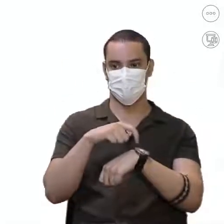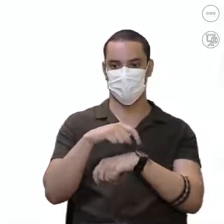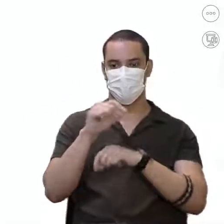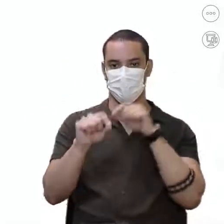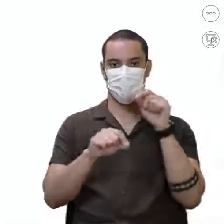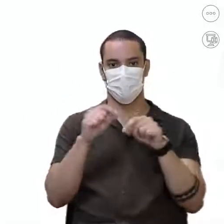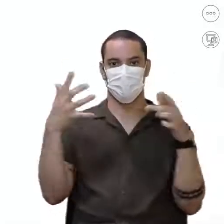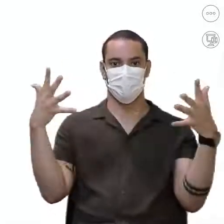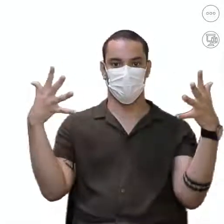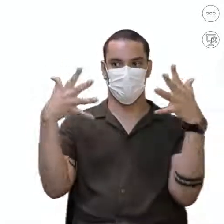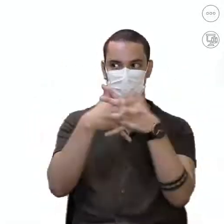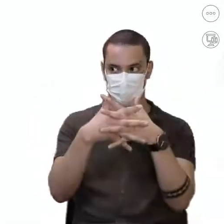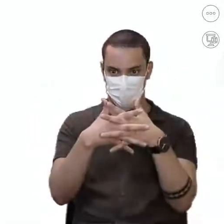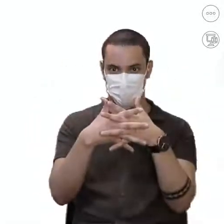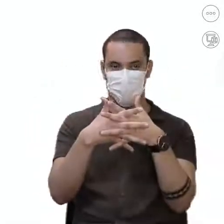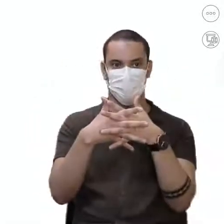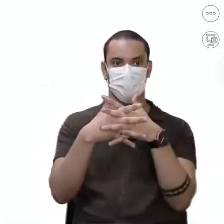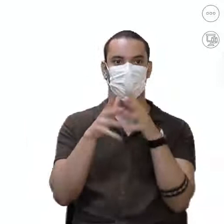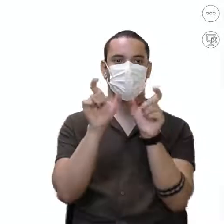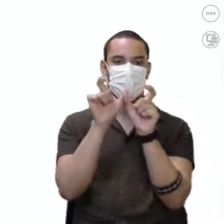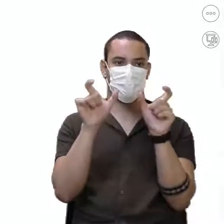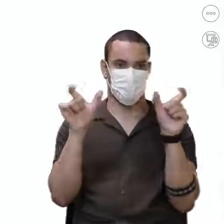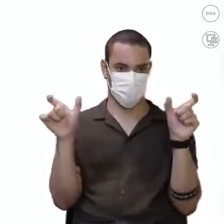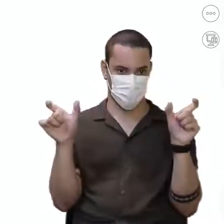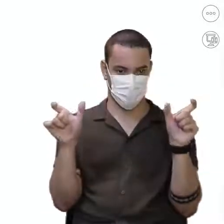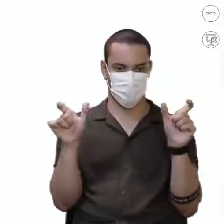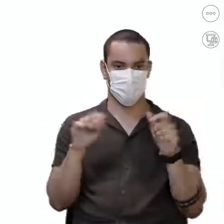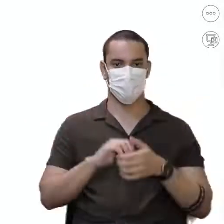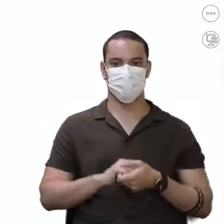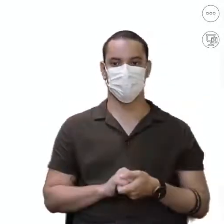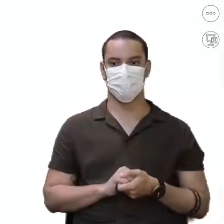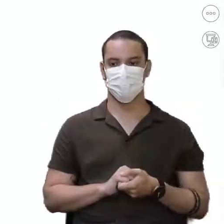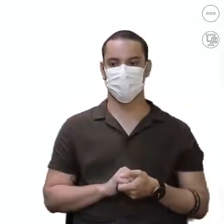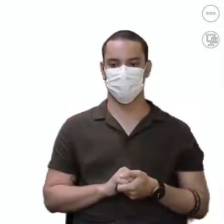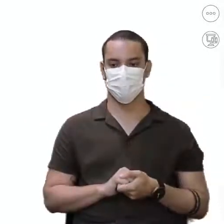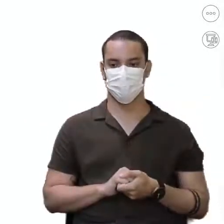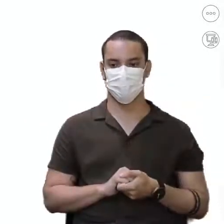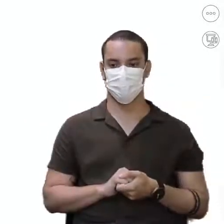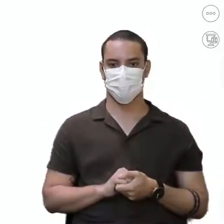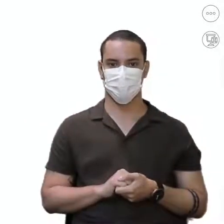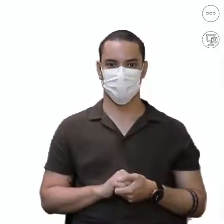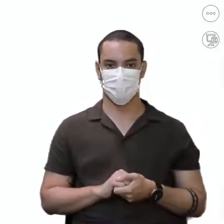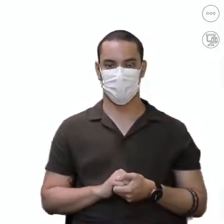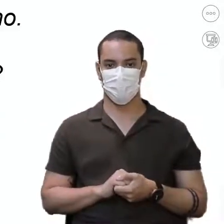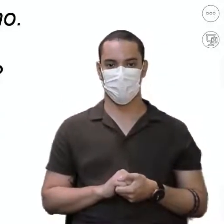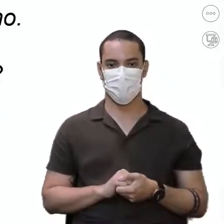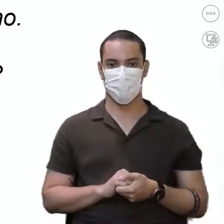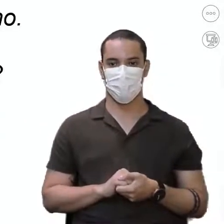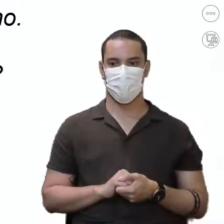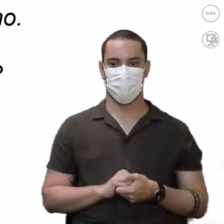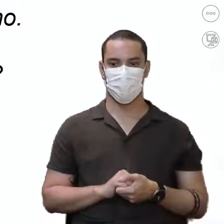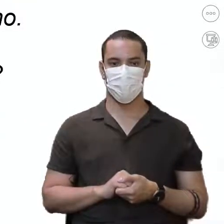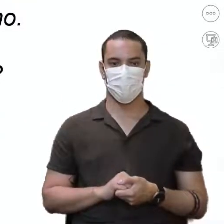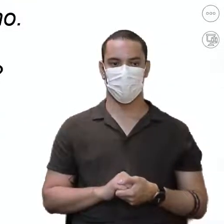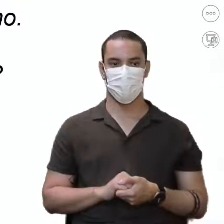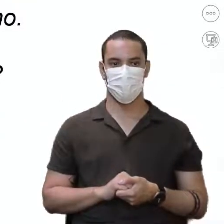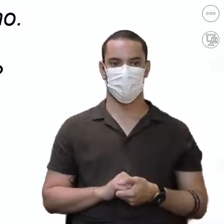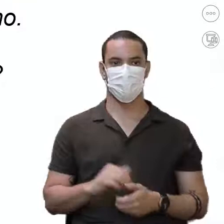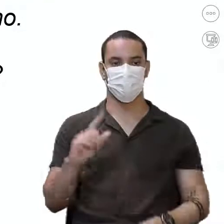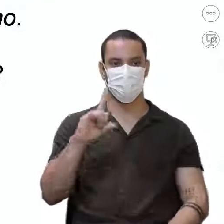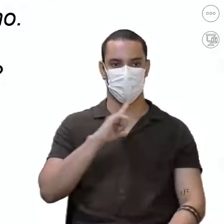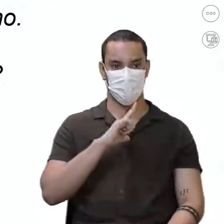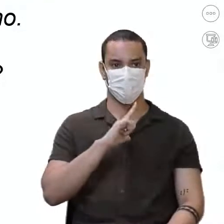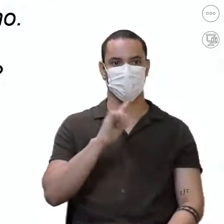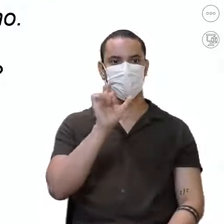nossas confusing words, as nossas palavras confusas. correto? Vamos seguir? Nós temos